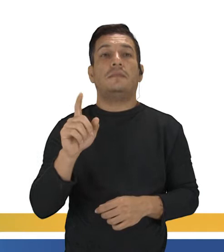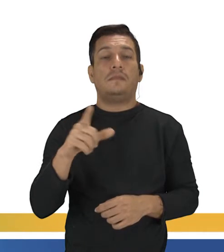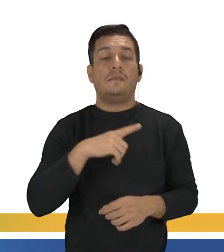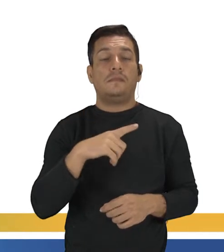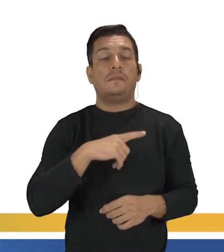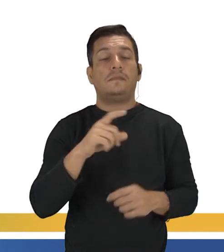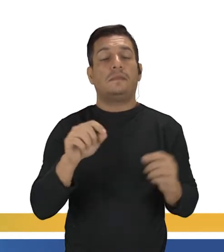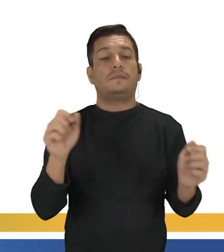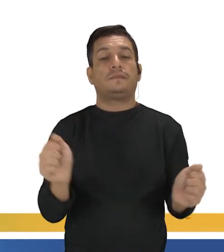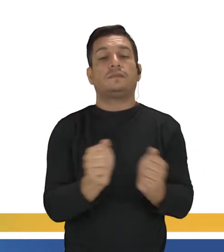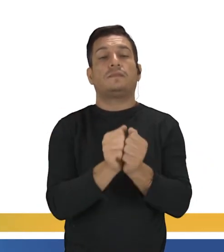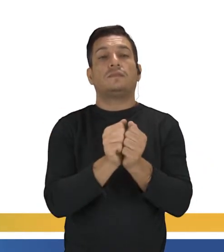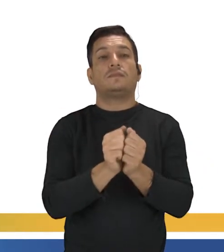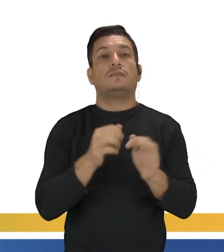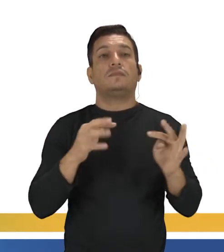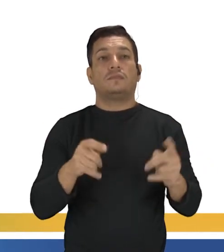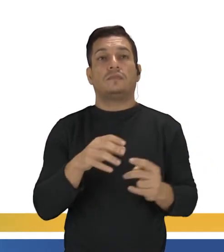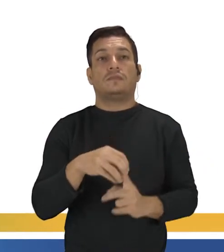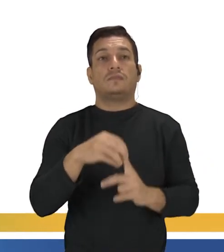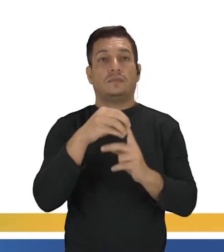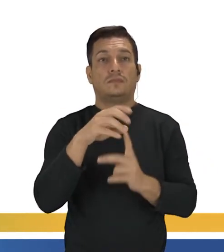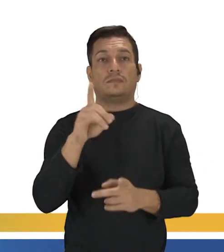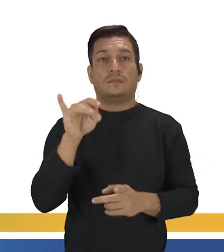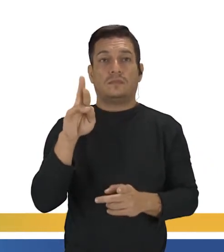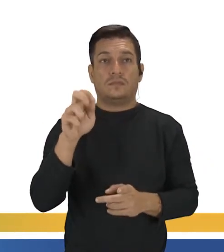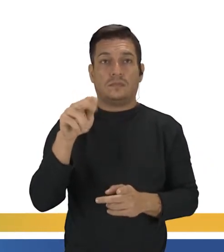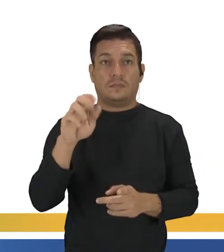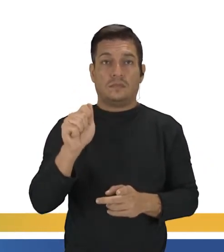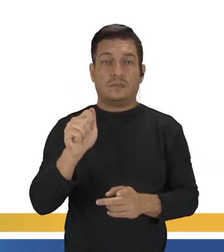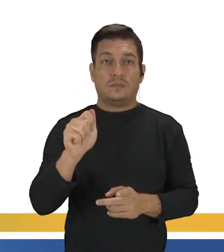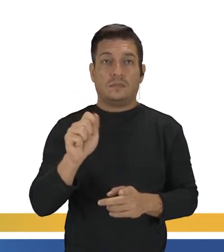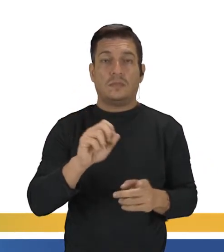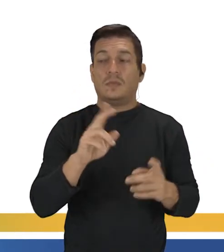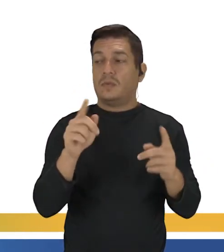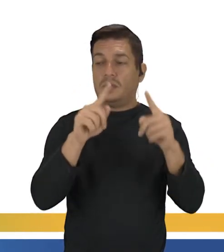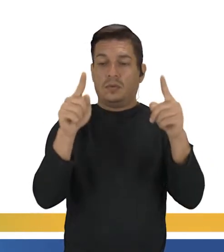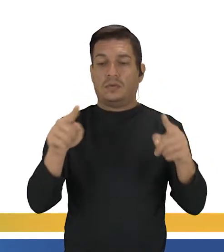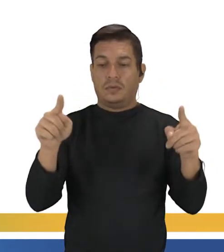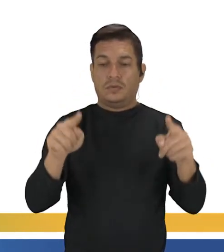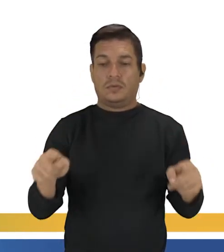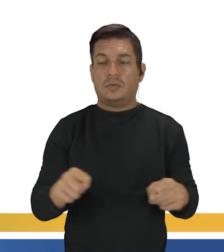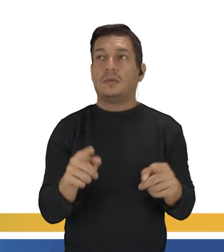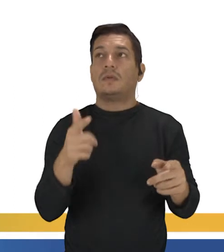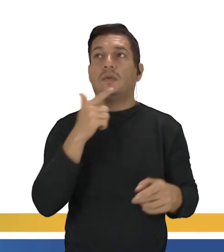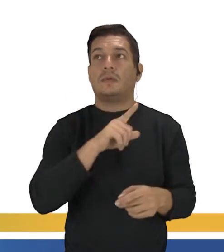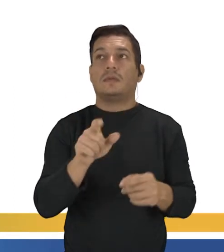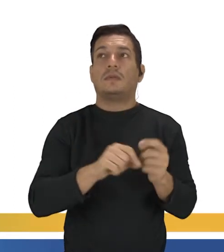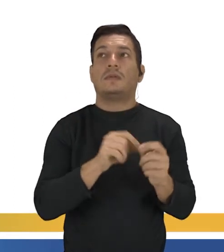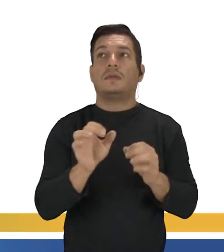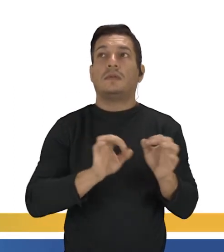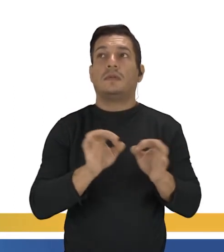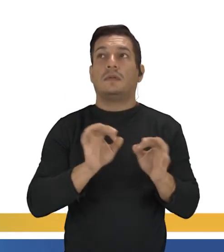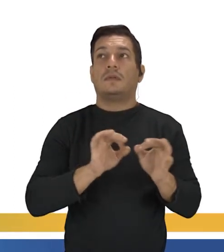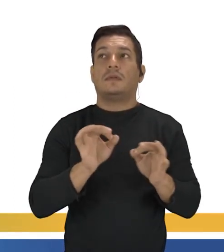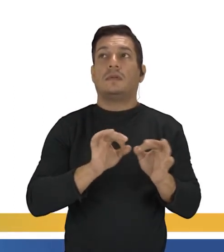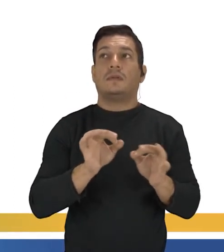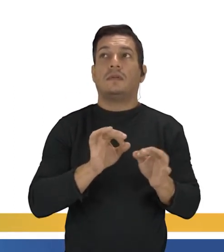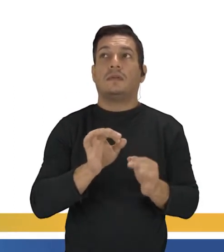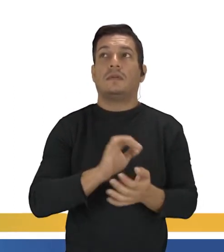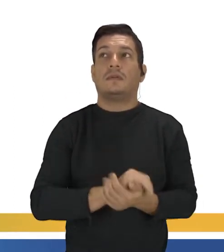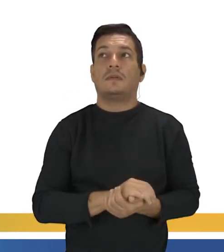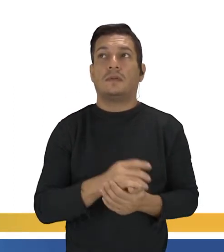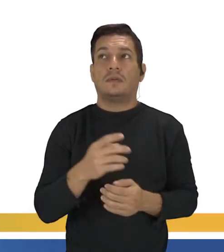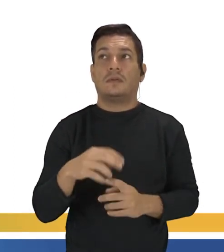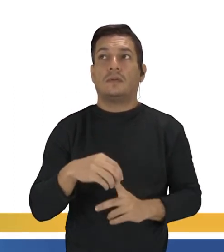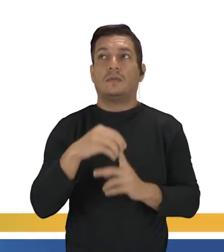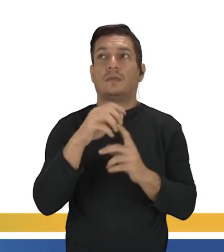quando você junta todos em um só diagrama, ou entre chaves. Você consegue reunir. União é reunir todos, tá,